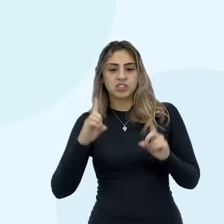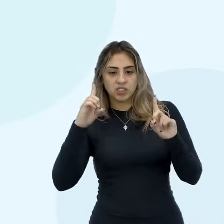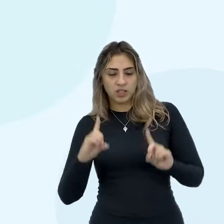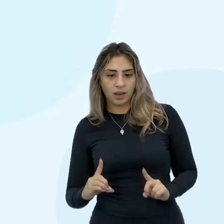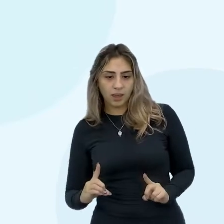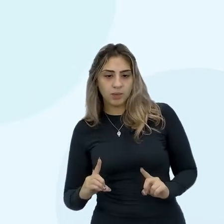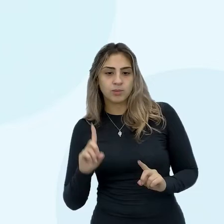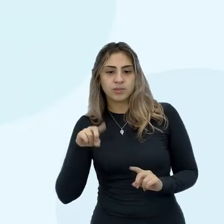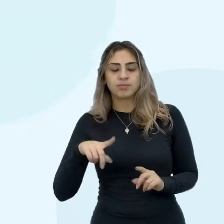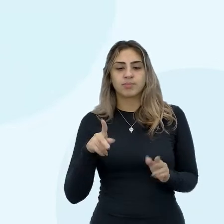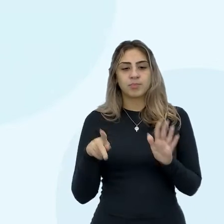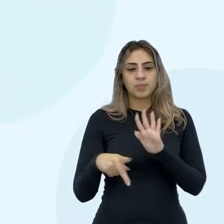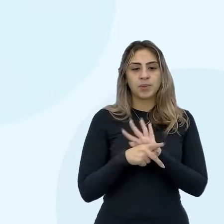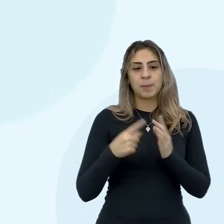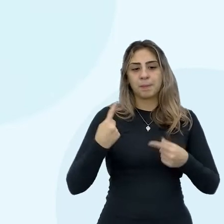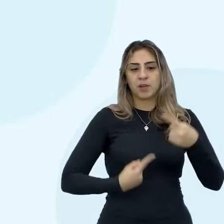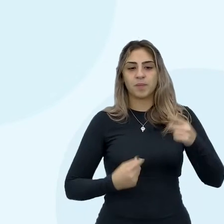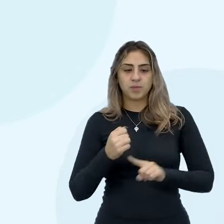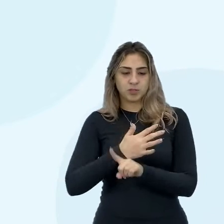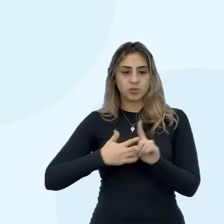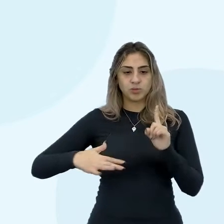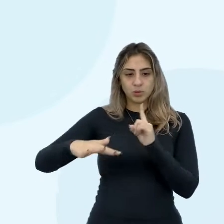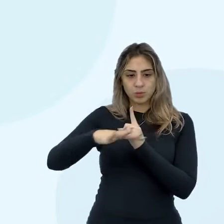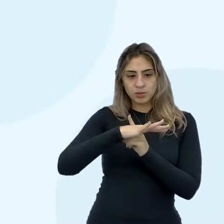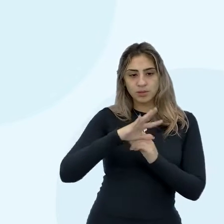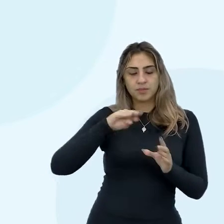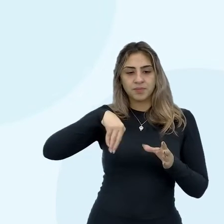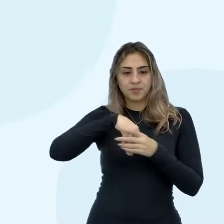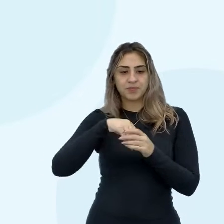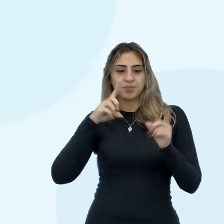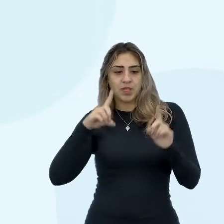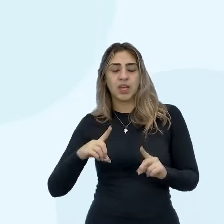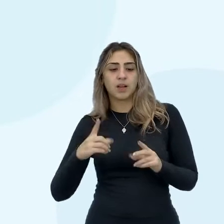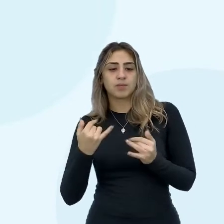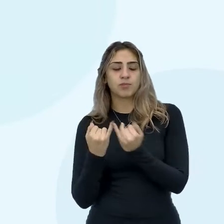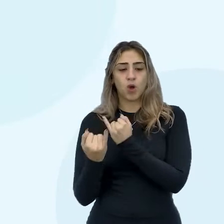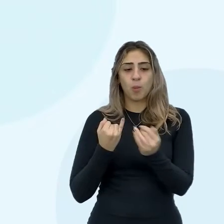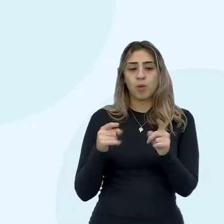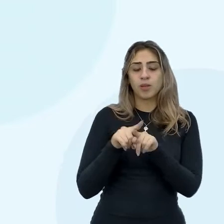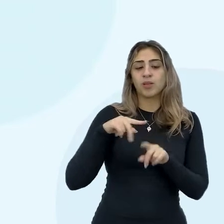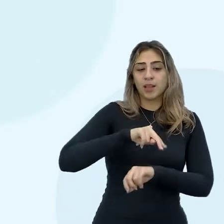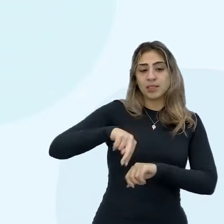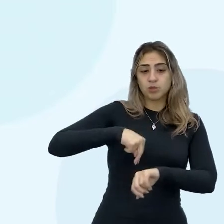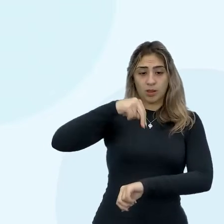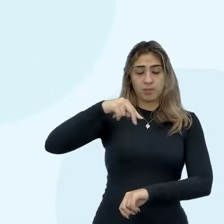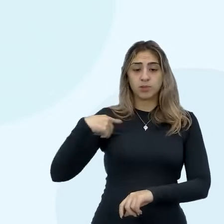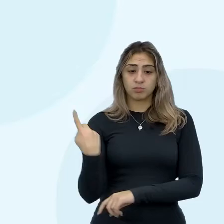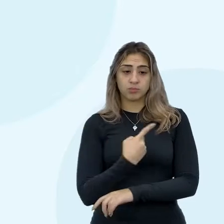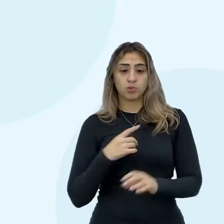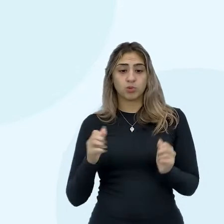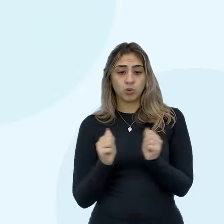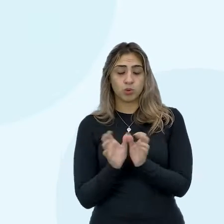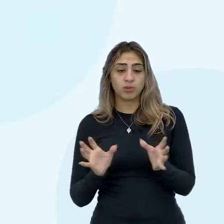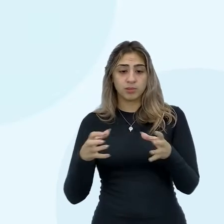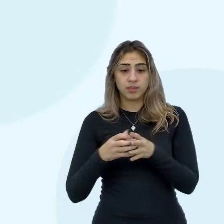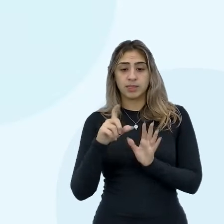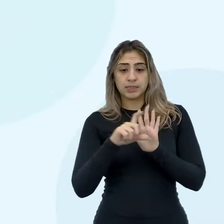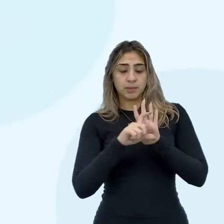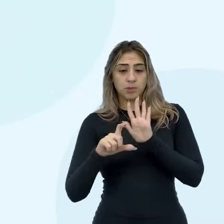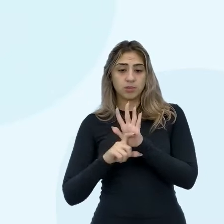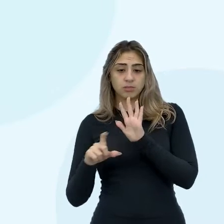que são os direitos civis, políticos e sociais, além dos deveres comuns; e o nacionalismo, que é um conjunto